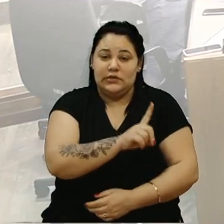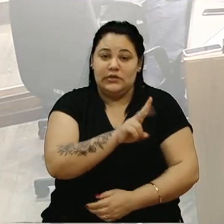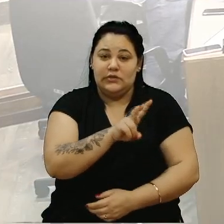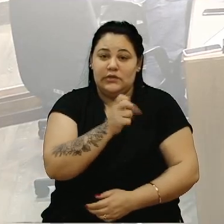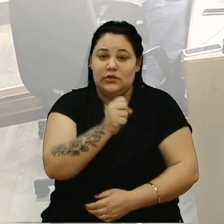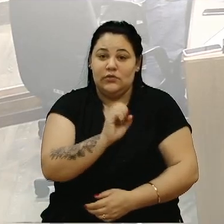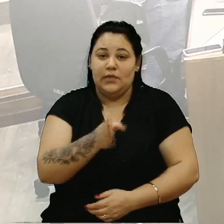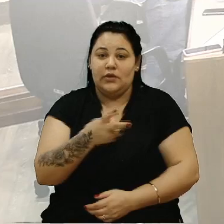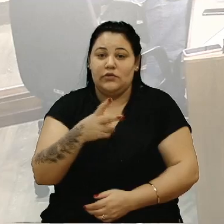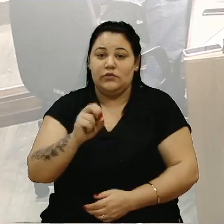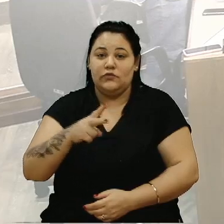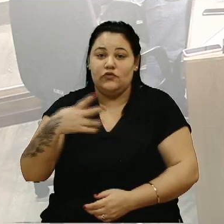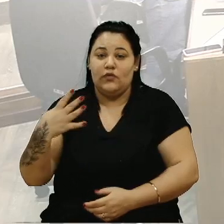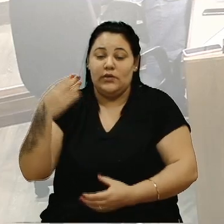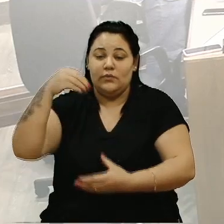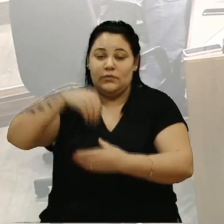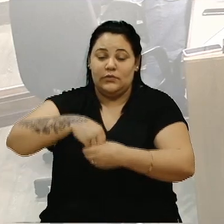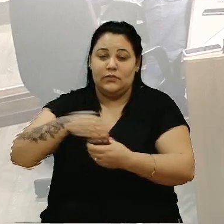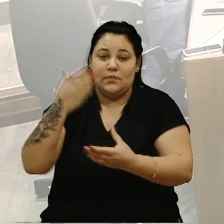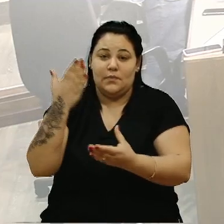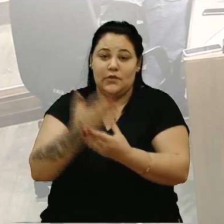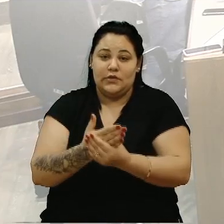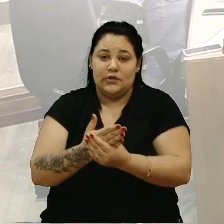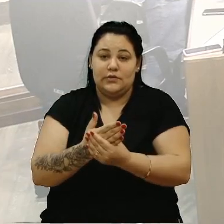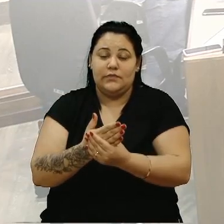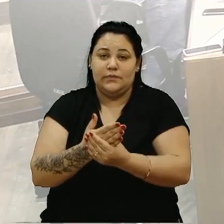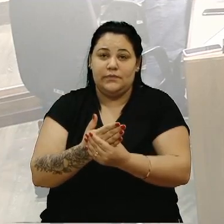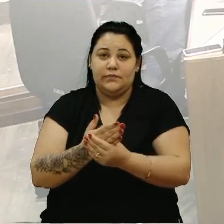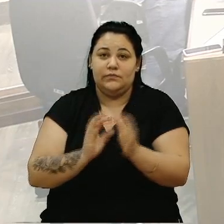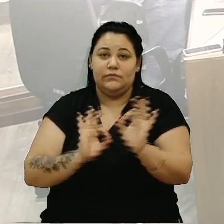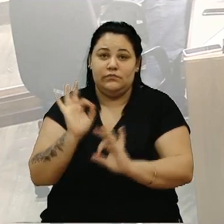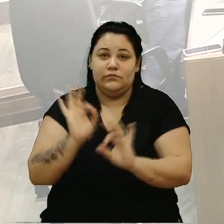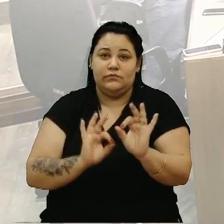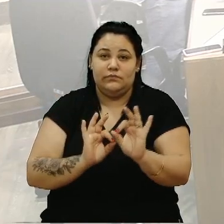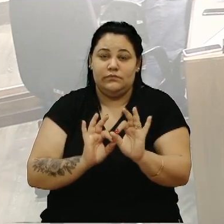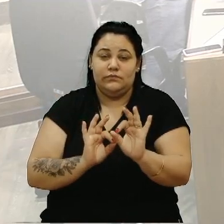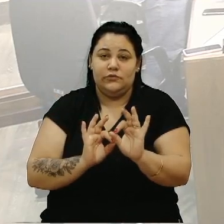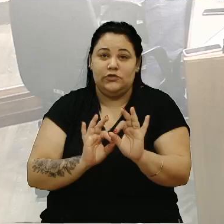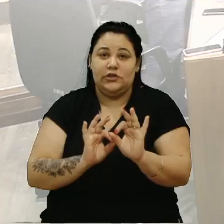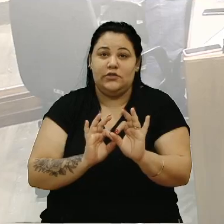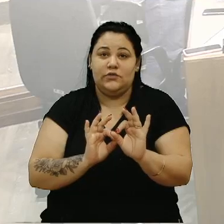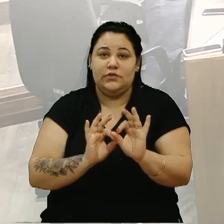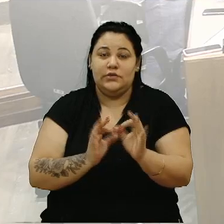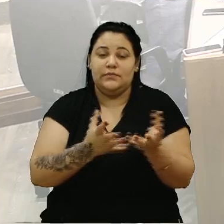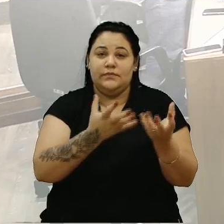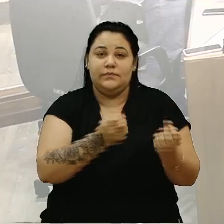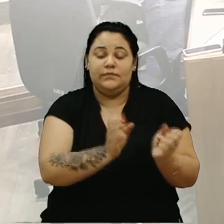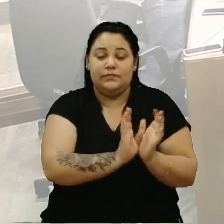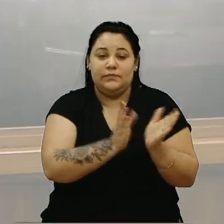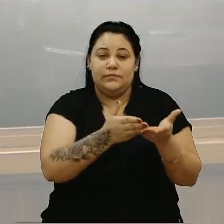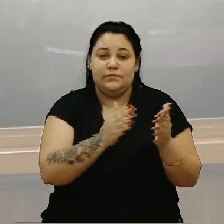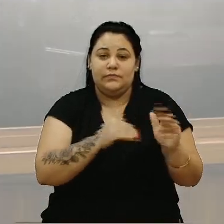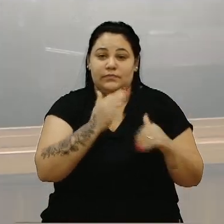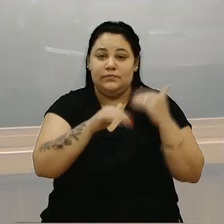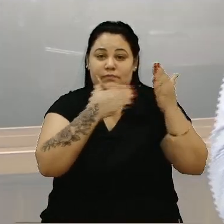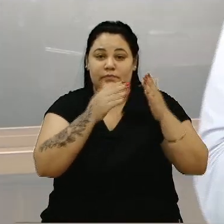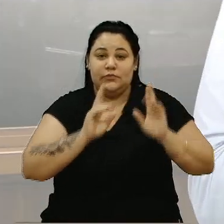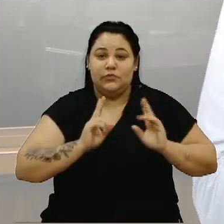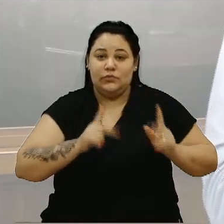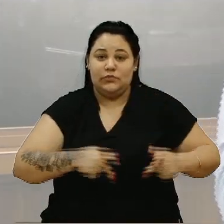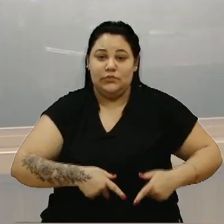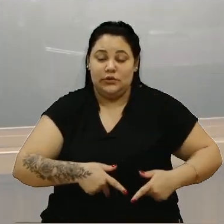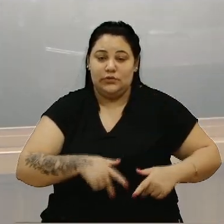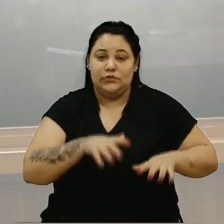158/2024, contendo o projeto de lei número 122/2024. Recebe essa Comissão de Desenvolvimento Urbano, Transporte e Habitação o projeto de lei